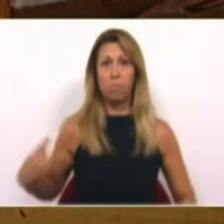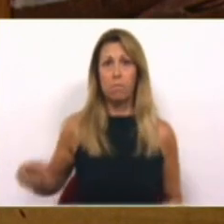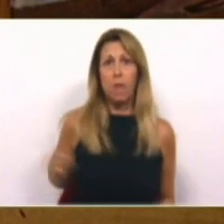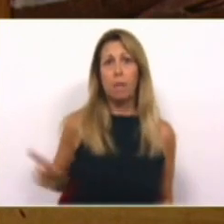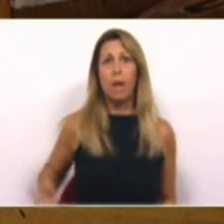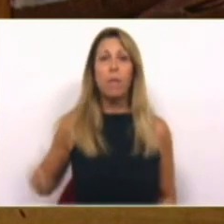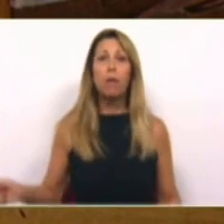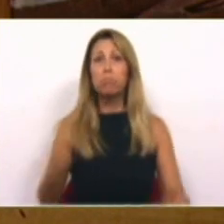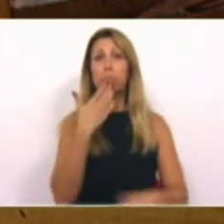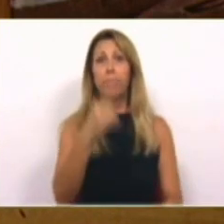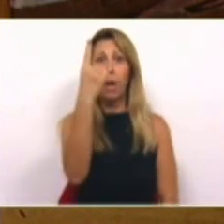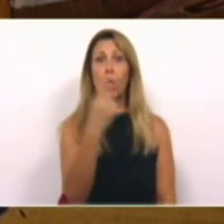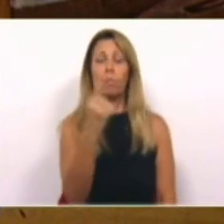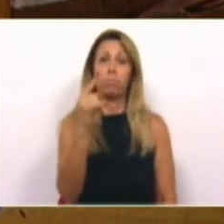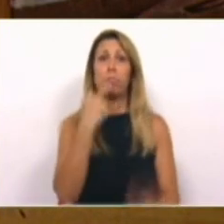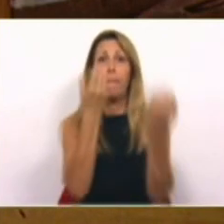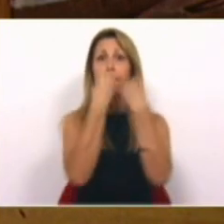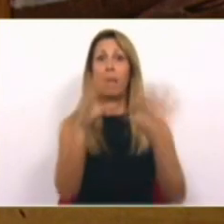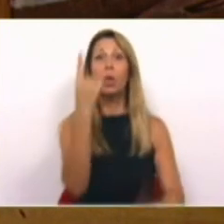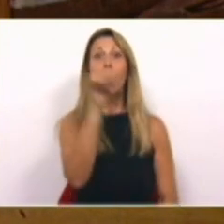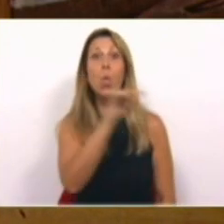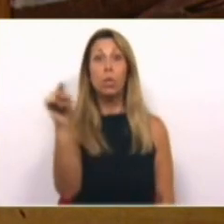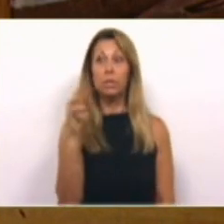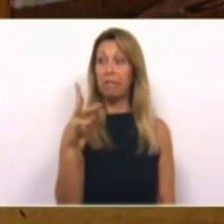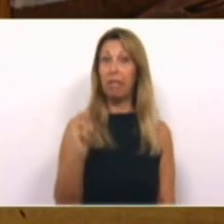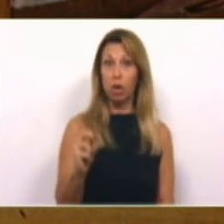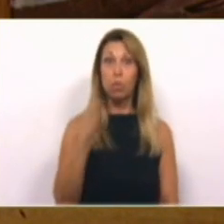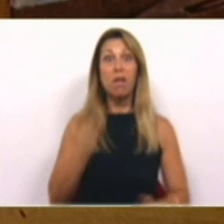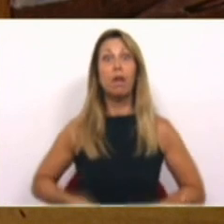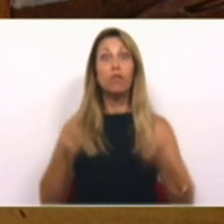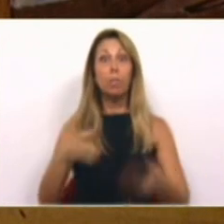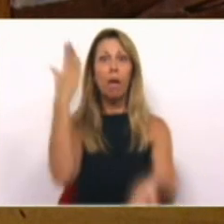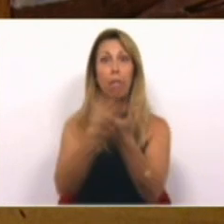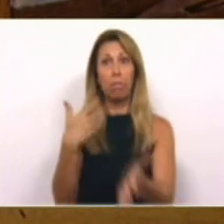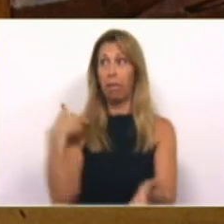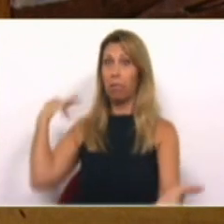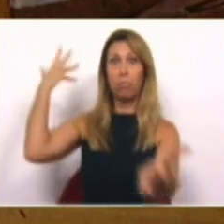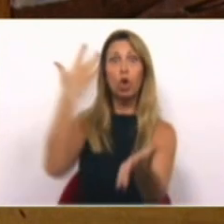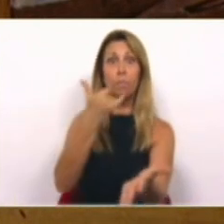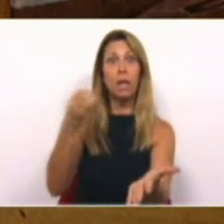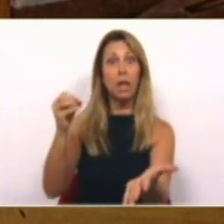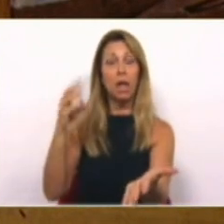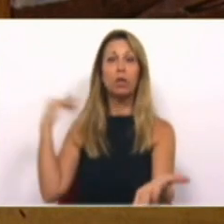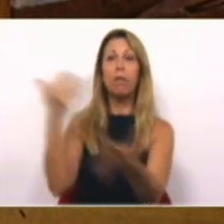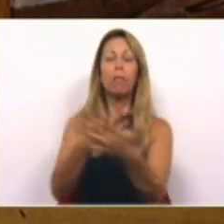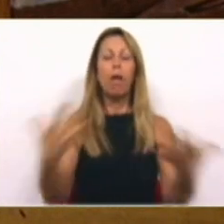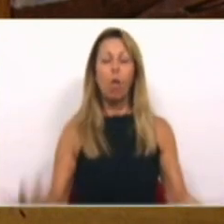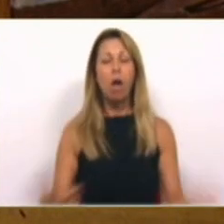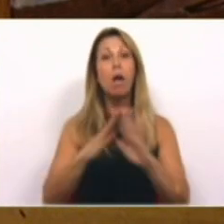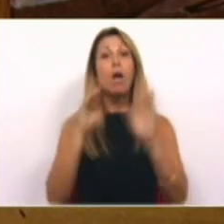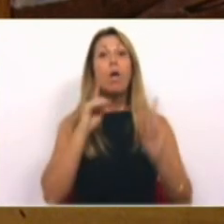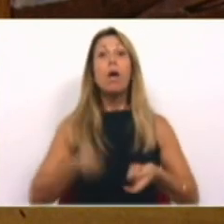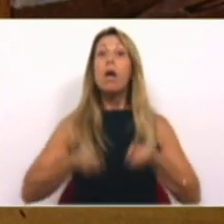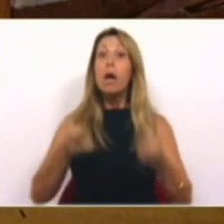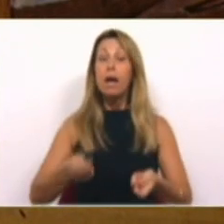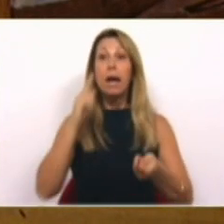e ciência desde 2010. Garantir estabilidade no cotidiano das instituições de ensino superior, nos centros